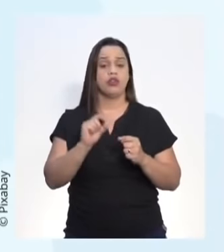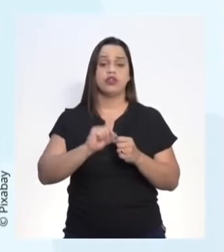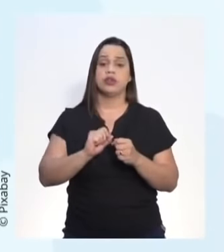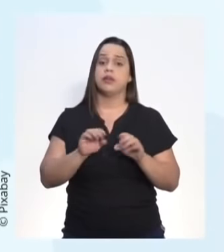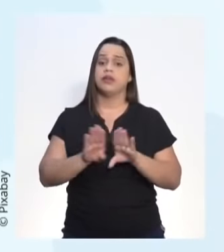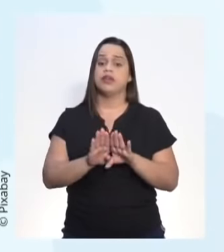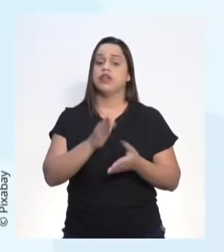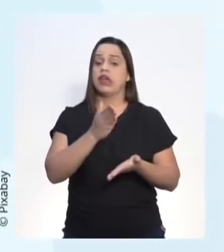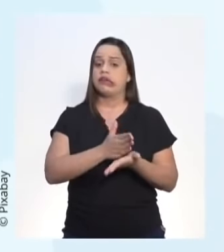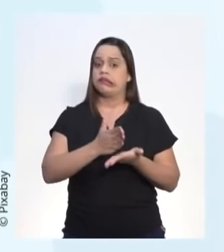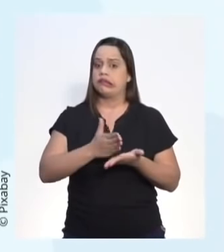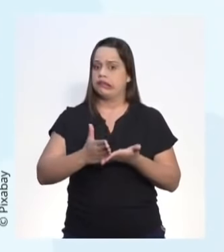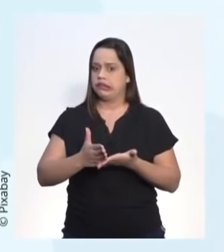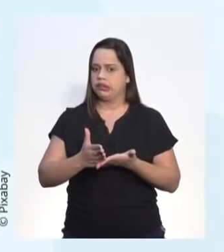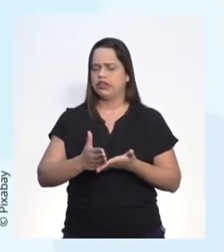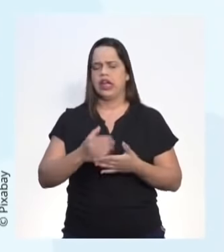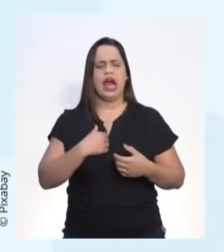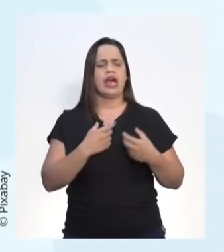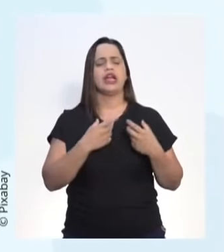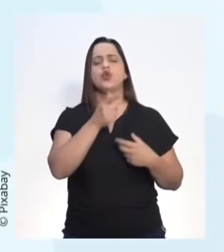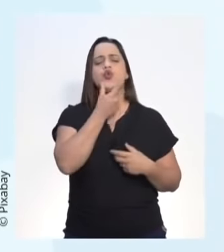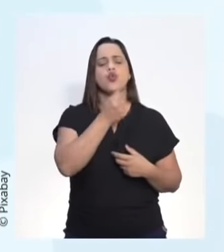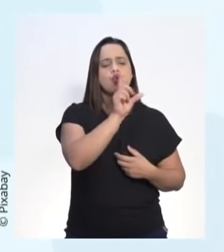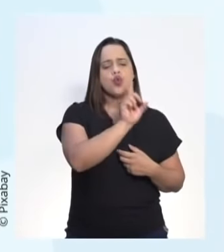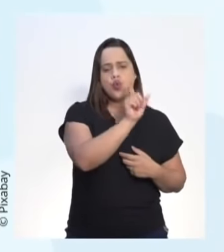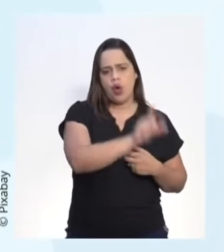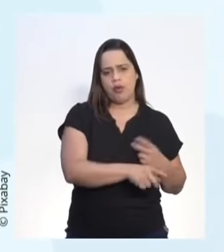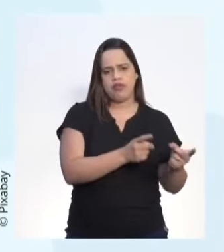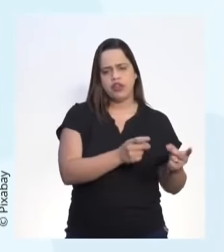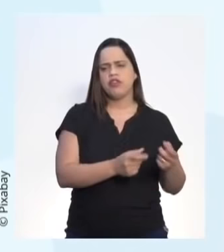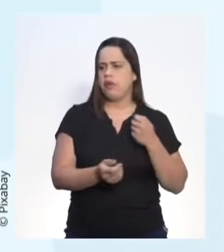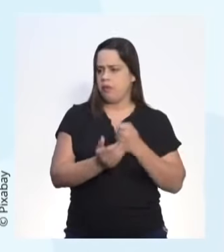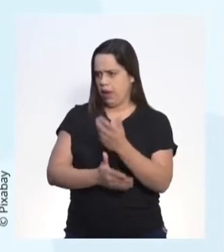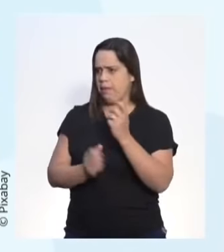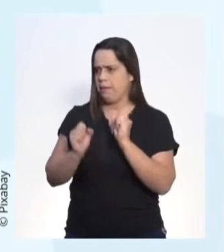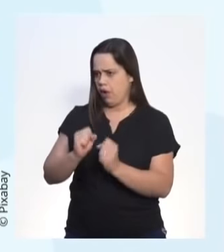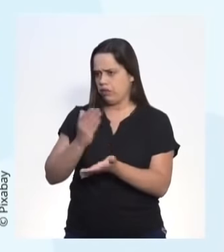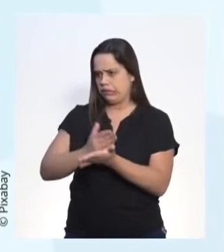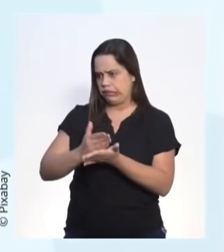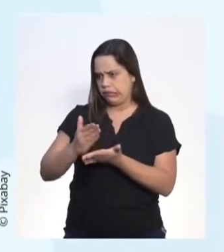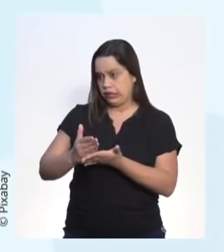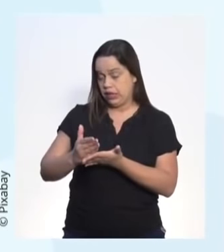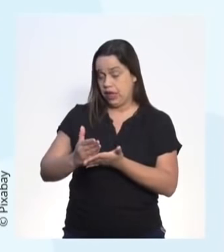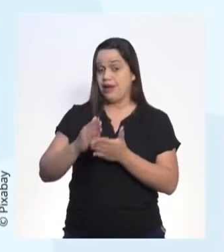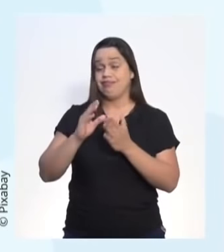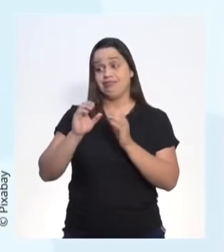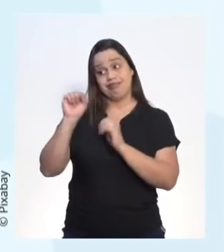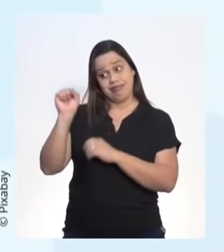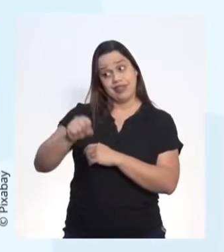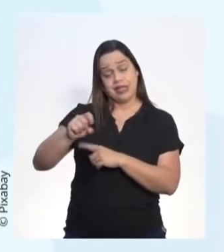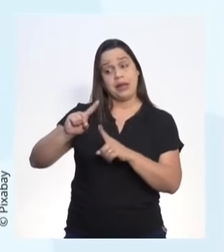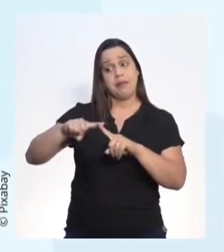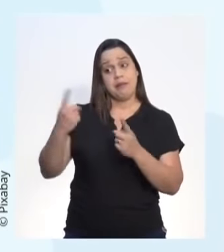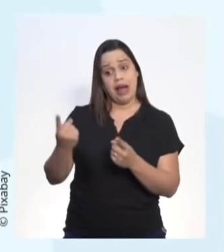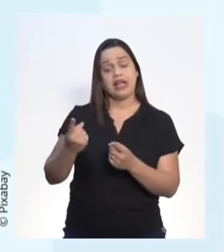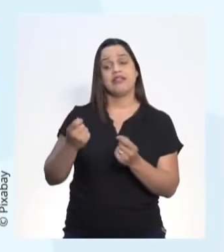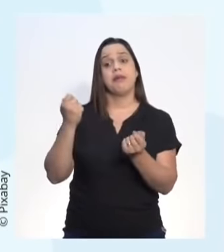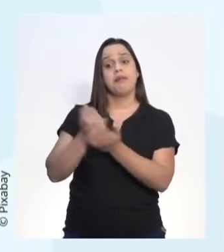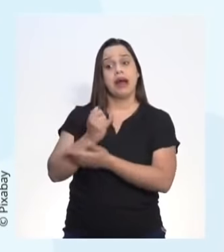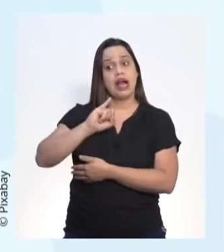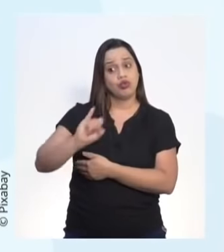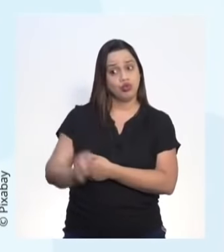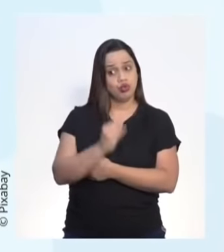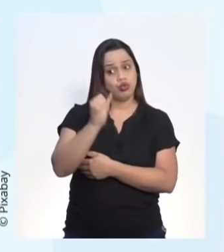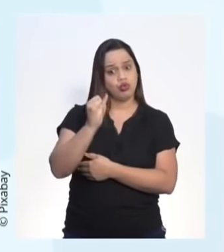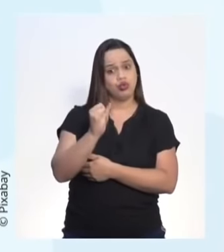aí o vendedor veio com aquela ideia, tá? Pode comprar a prazo? Pode. Só que aí você vai pagar um jurinho. E aí eu coloquei o jurinho entre aspas